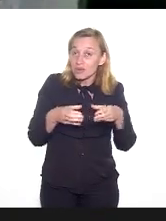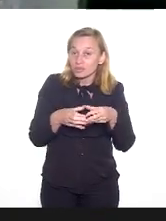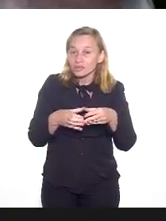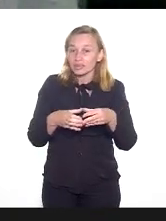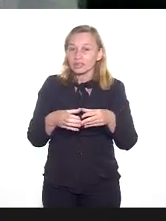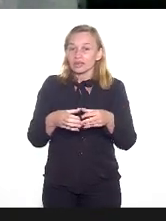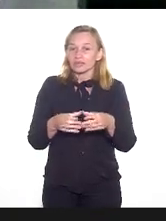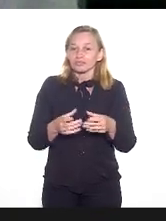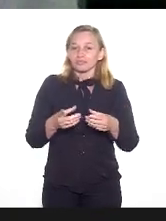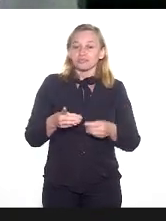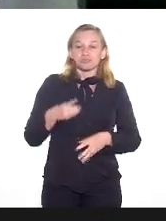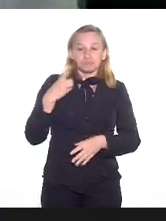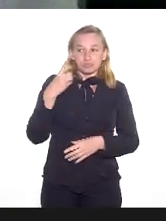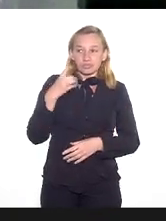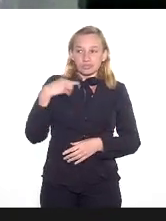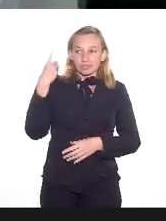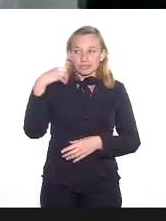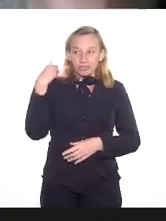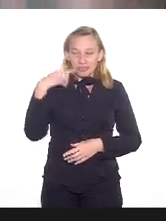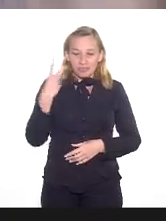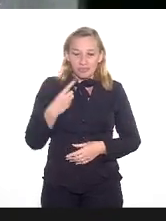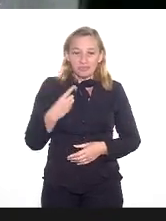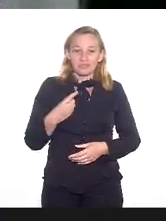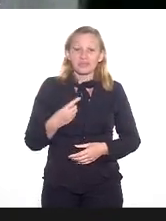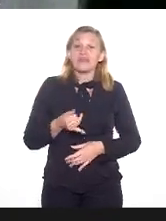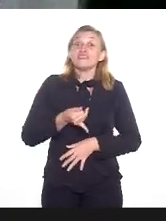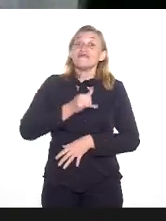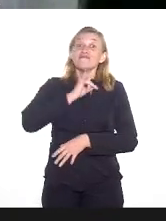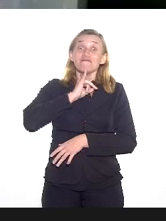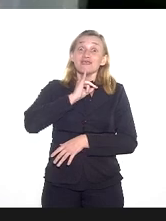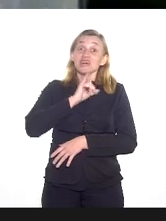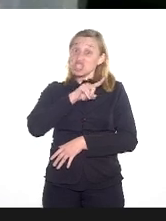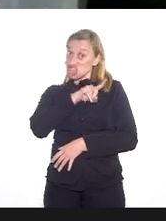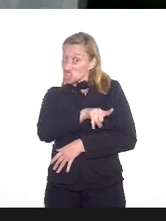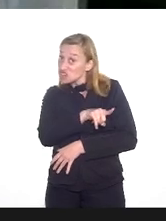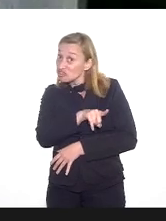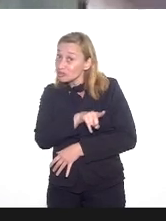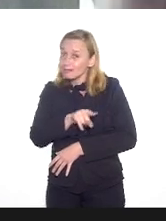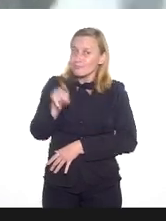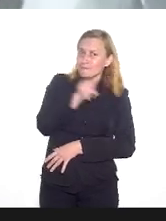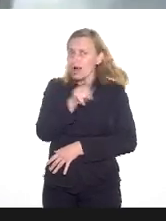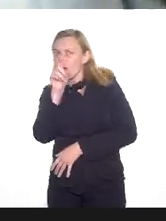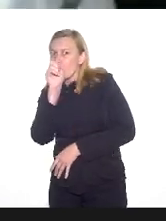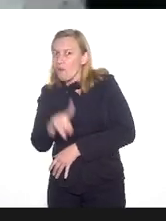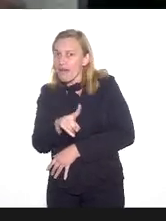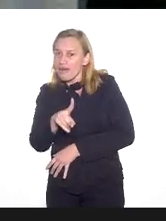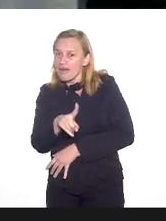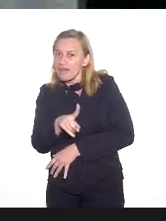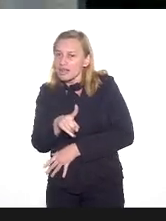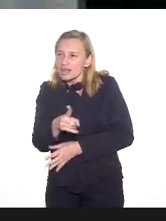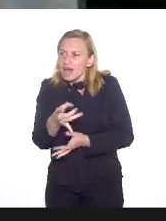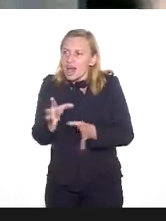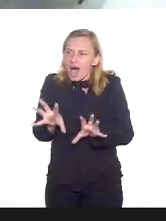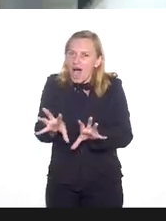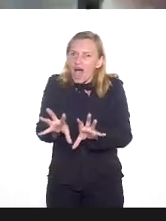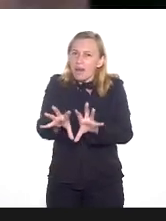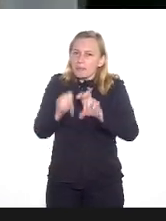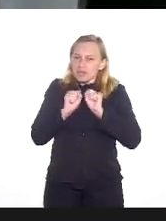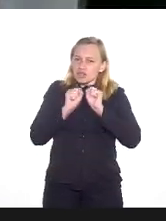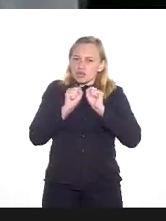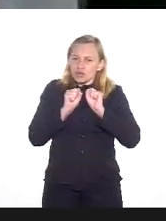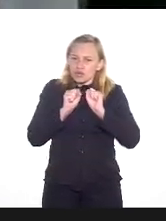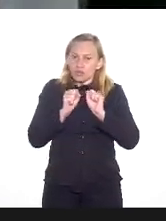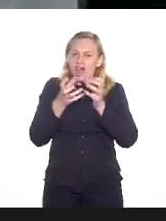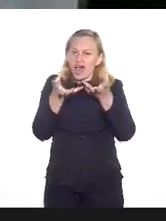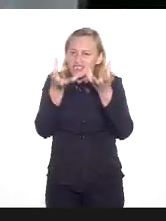inquérito, infelizmente, isto não é absorvido,